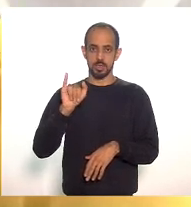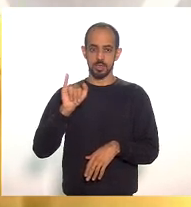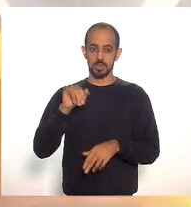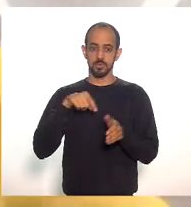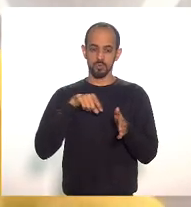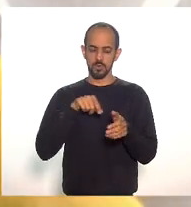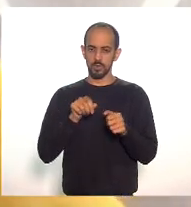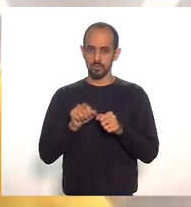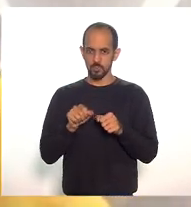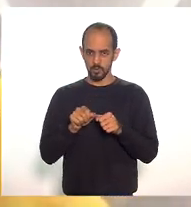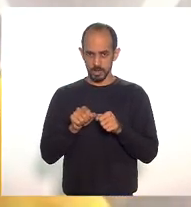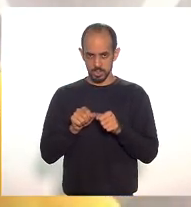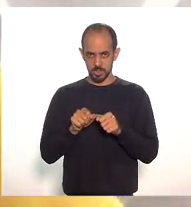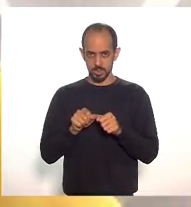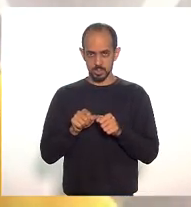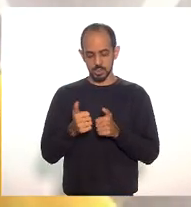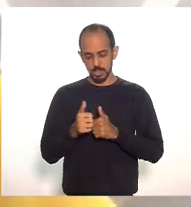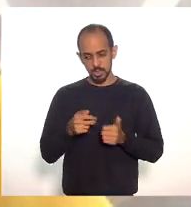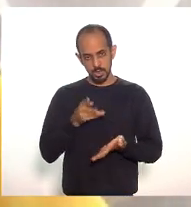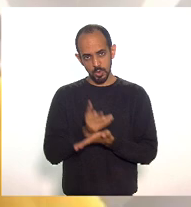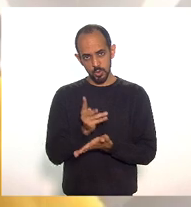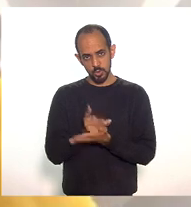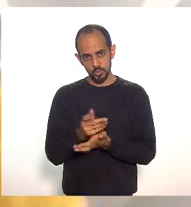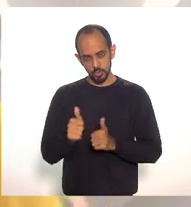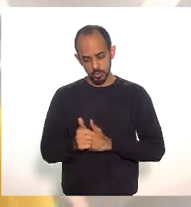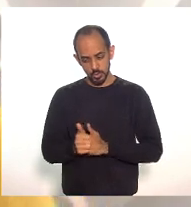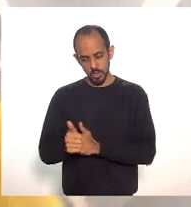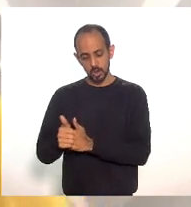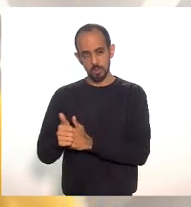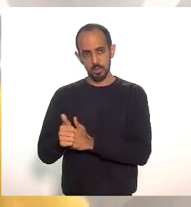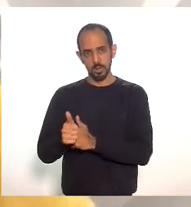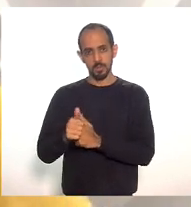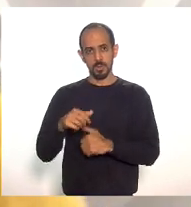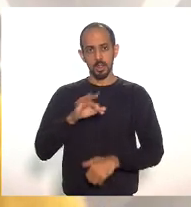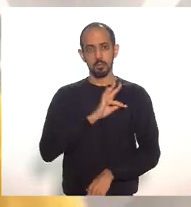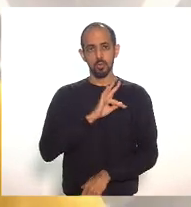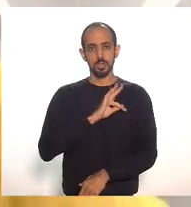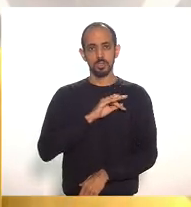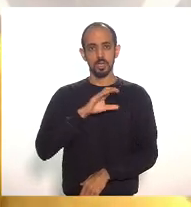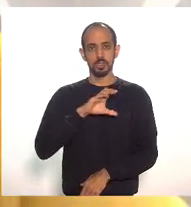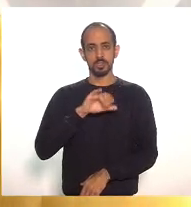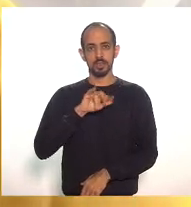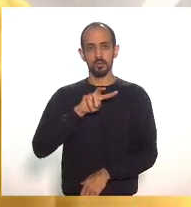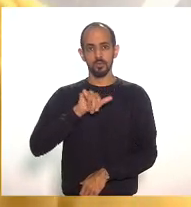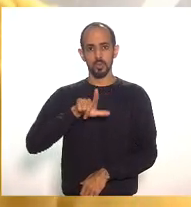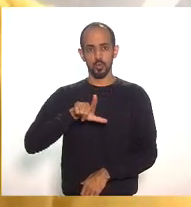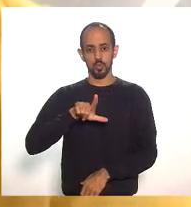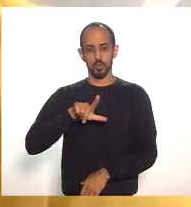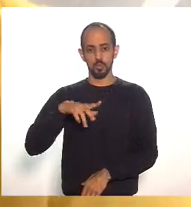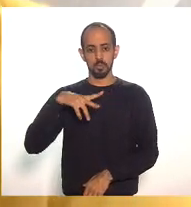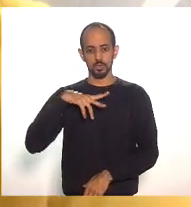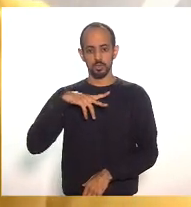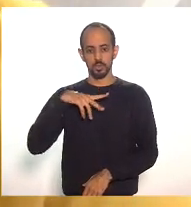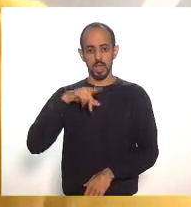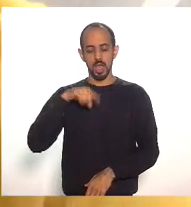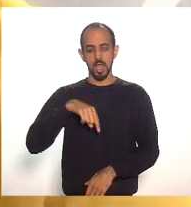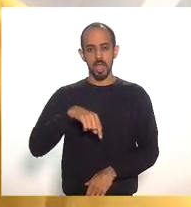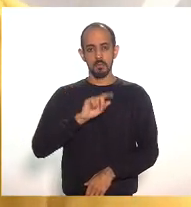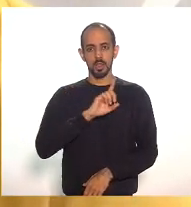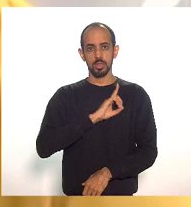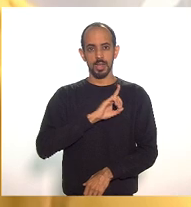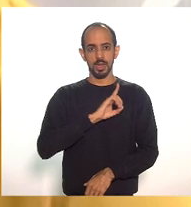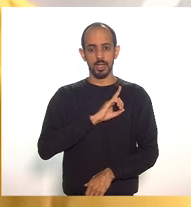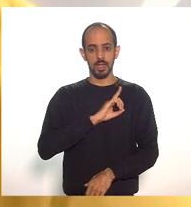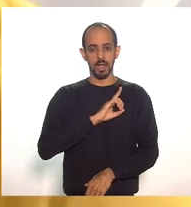vim a sendo conduzido está sendo conduzida pela Polícia Civil em particular pelo delegado titular da 16ª